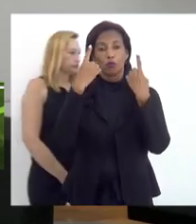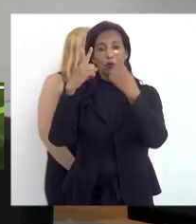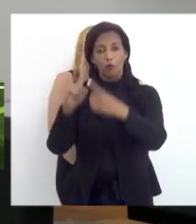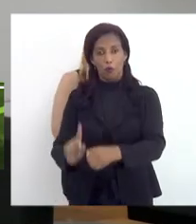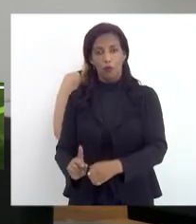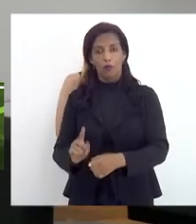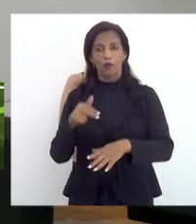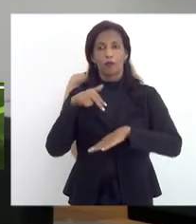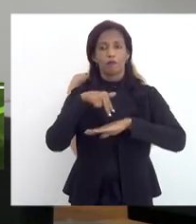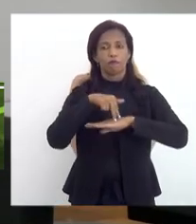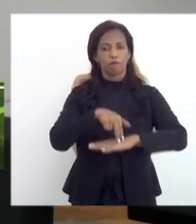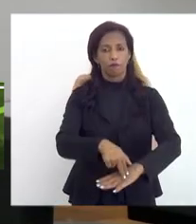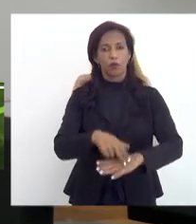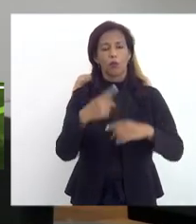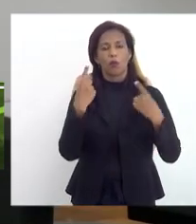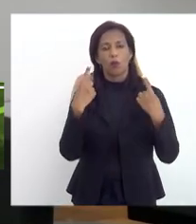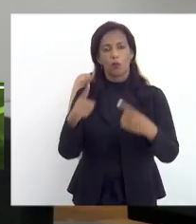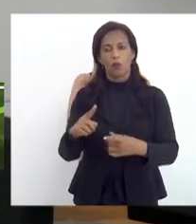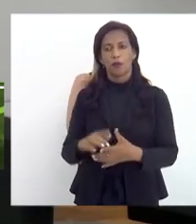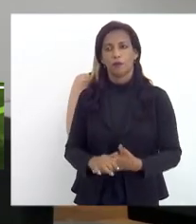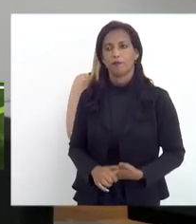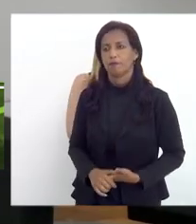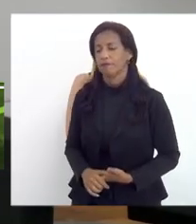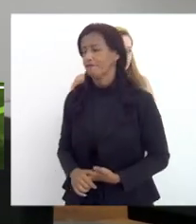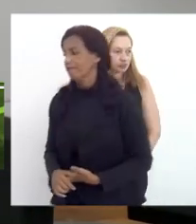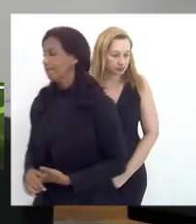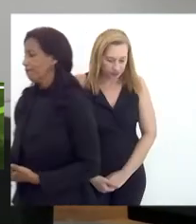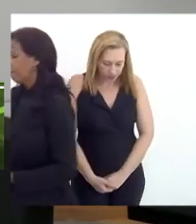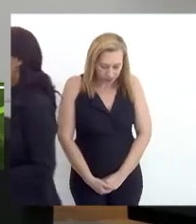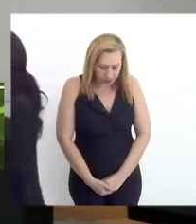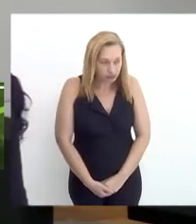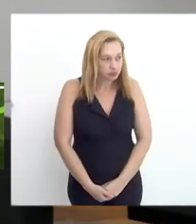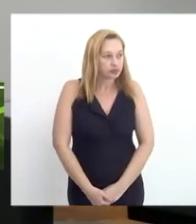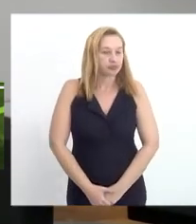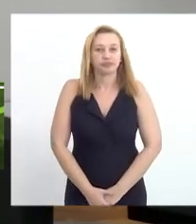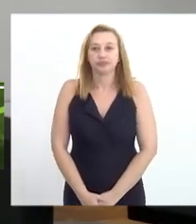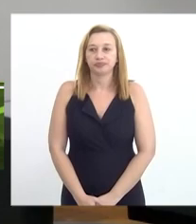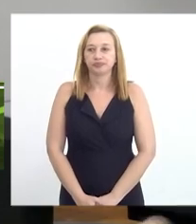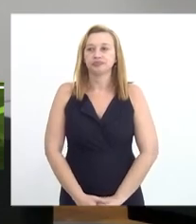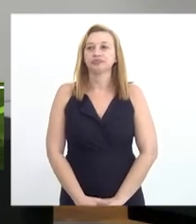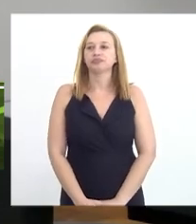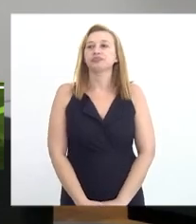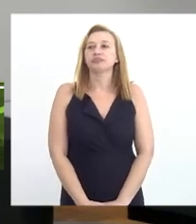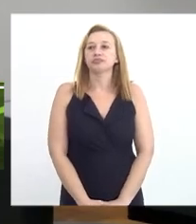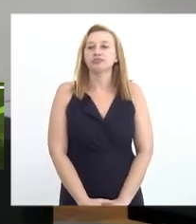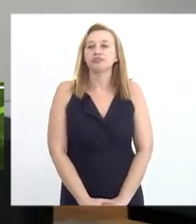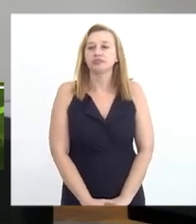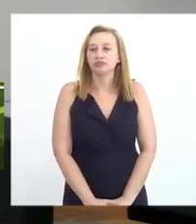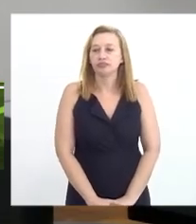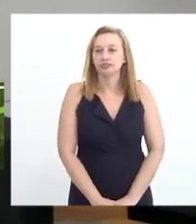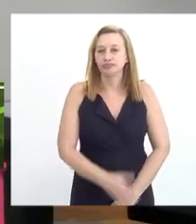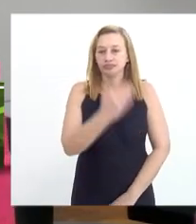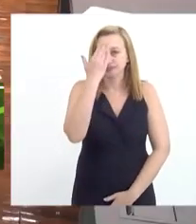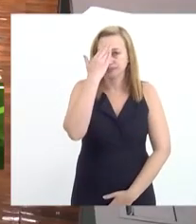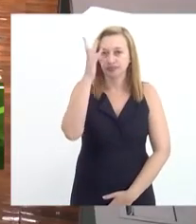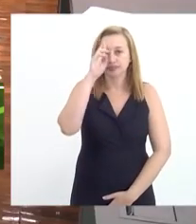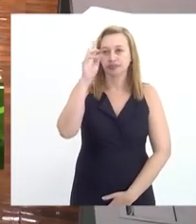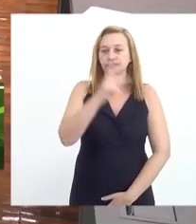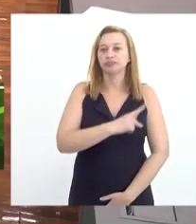nos manteremos Contra O que fazemos aqui É um esforço Para reduzir Danos Obrigada Senhor presidente